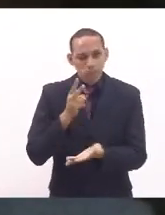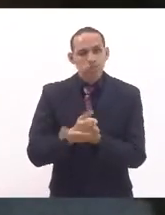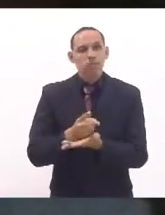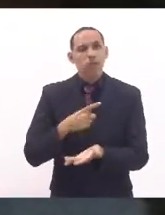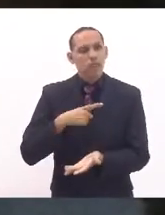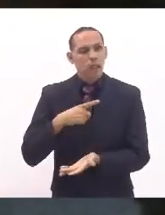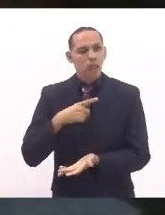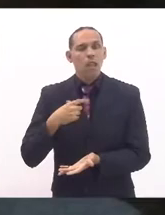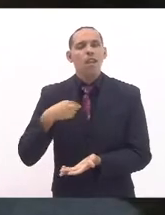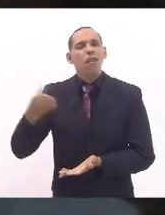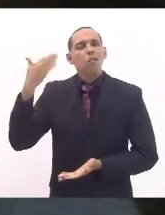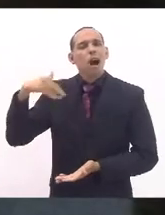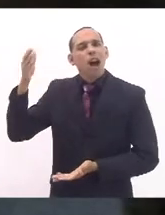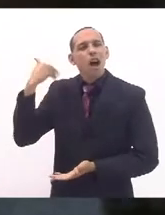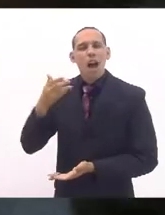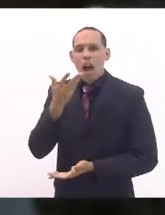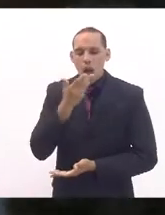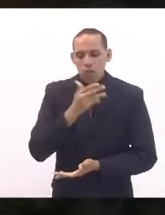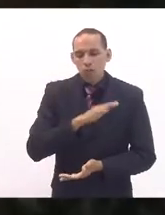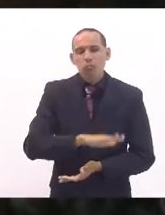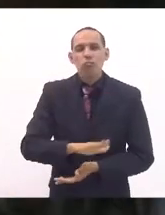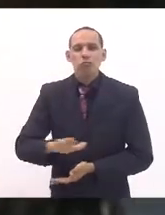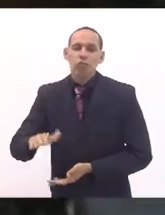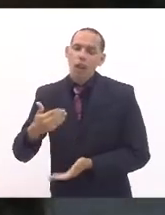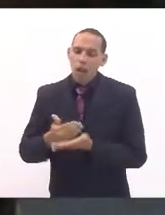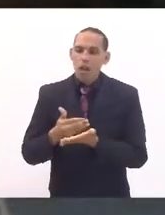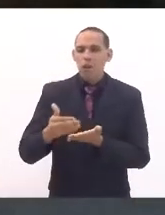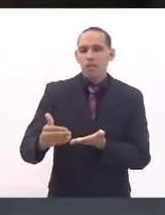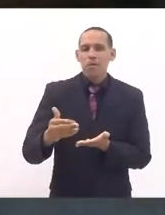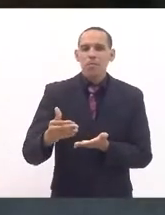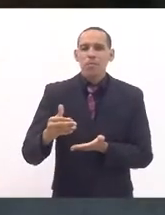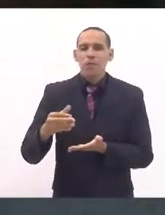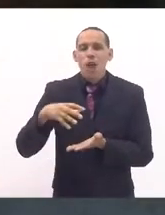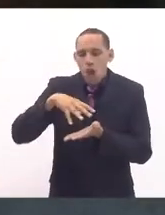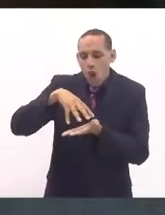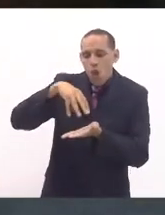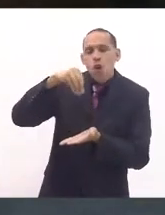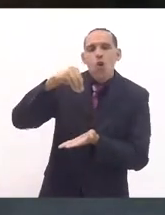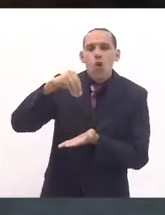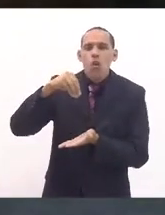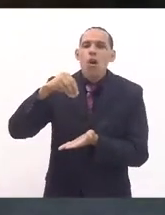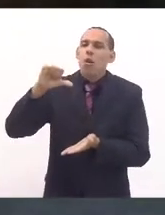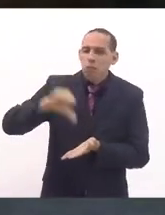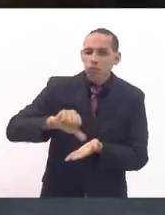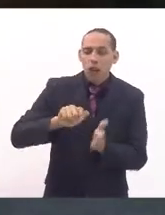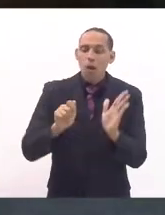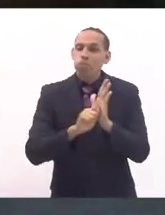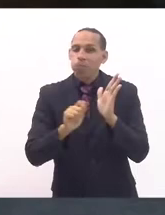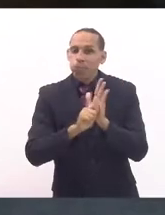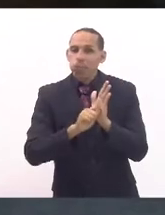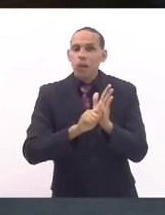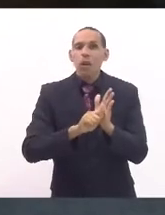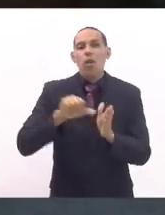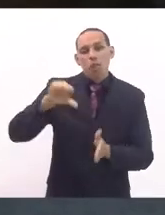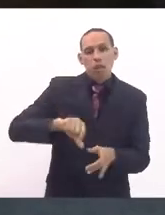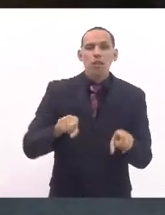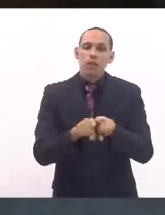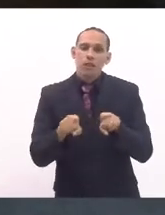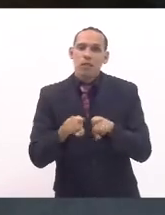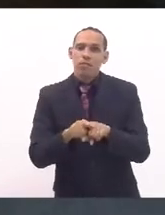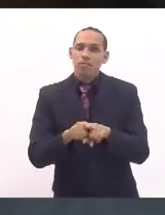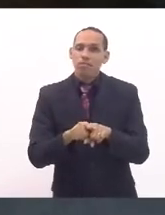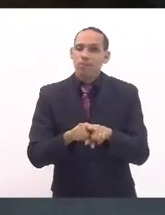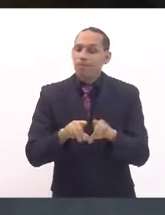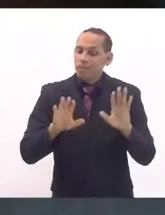infância. Agora, deputada Amorim, coxinha faz mal e maconha também faz mal. Inclusive,